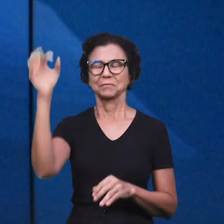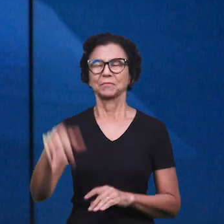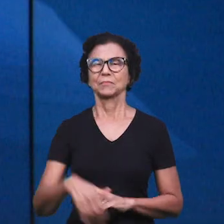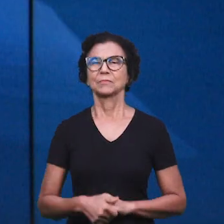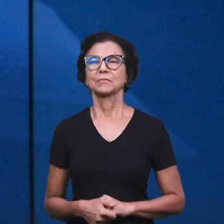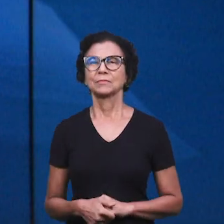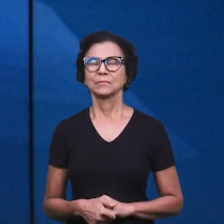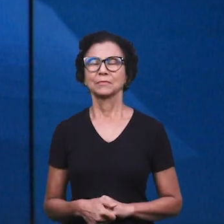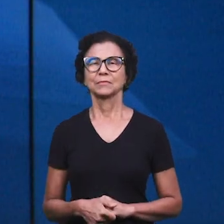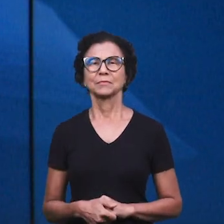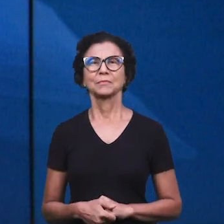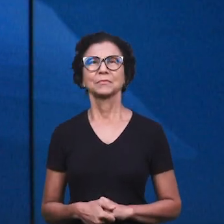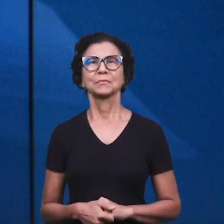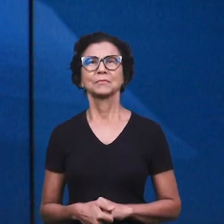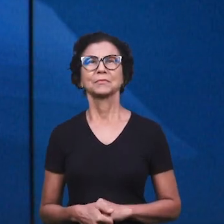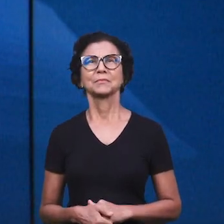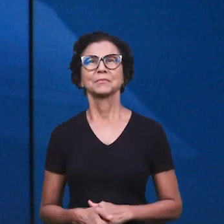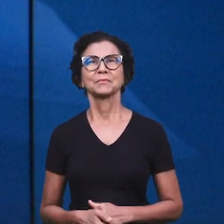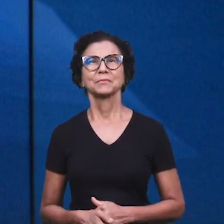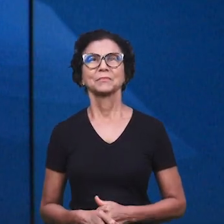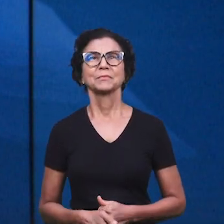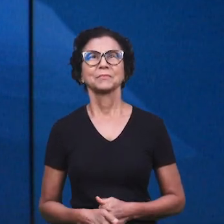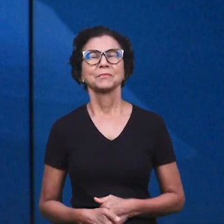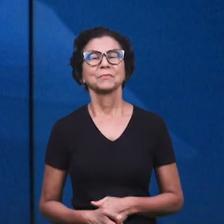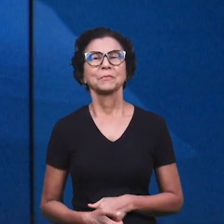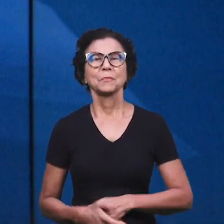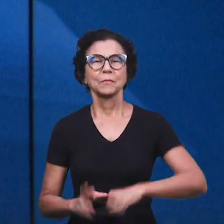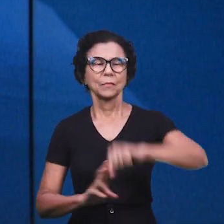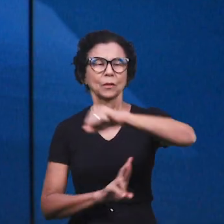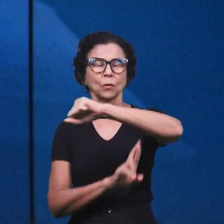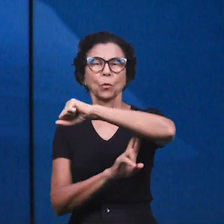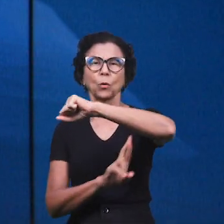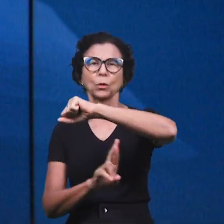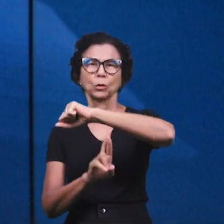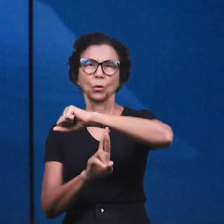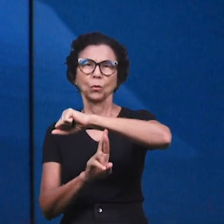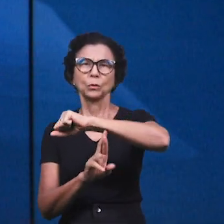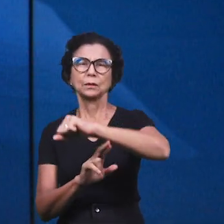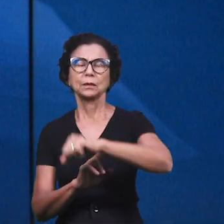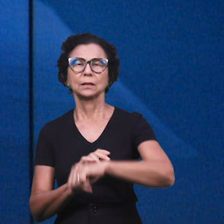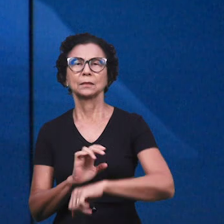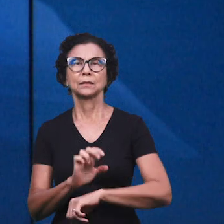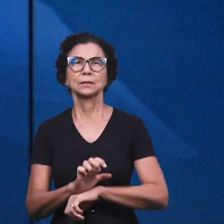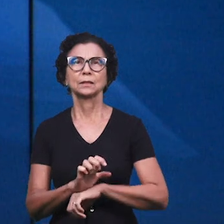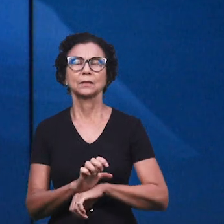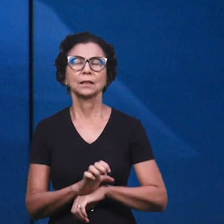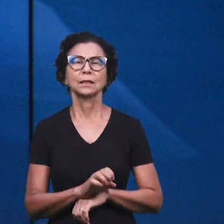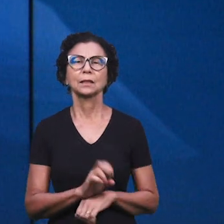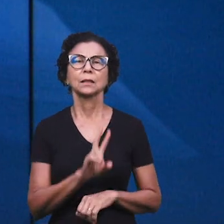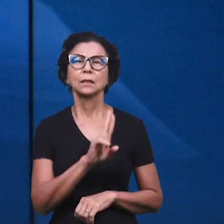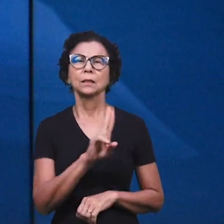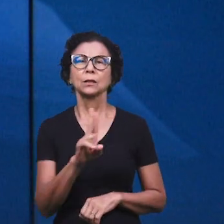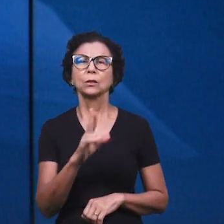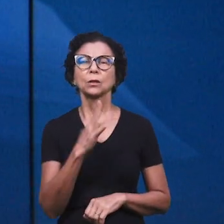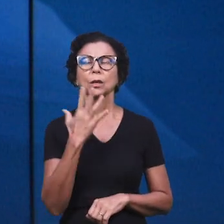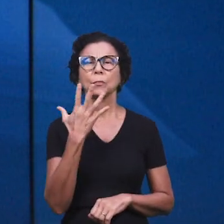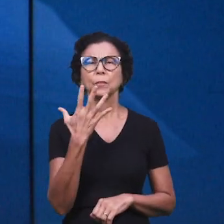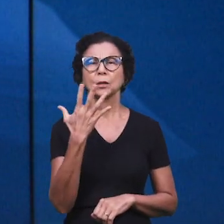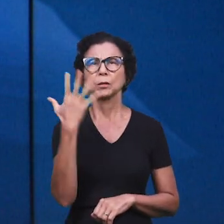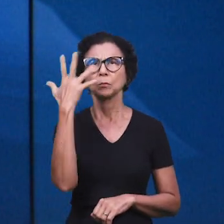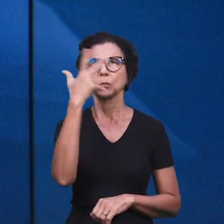Nós vamos ver ali a Heaven Sintra. O nome dela é um nome até bonito, porque em inglês significa céu,